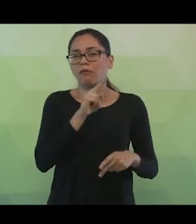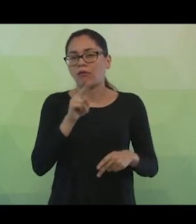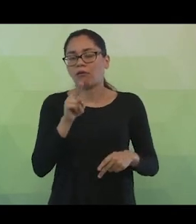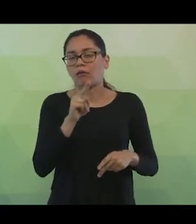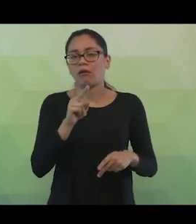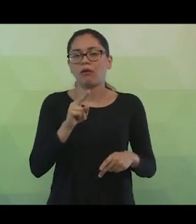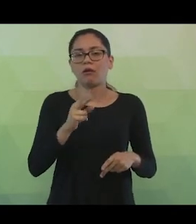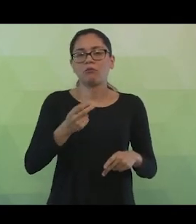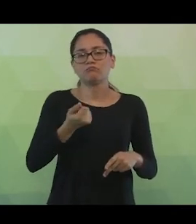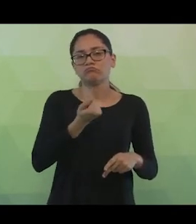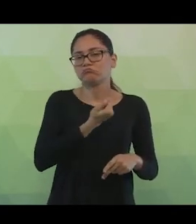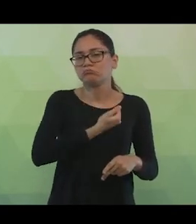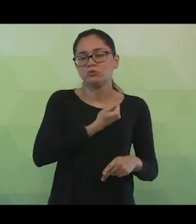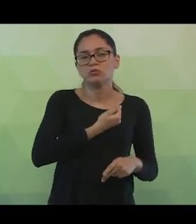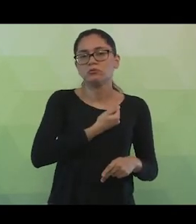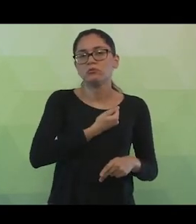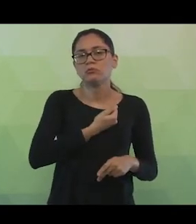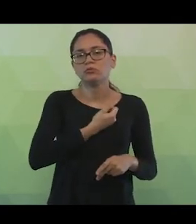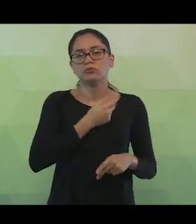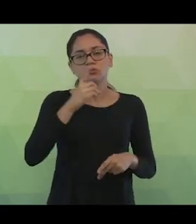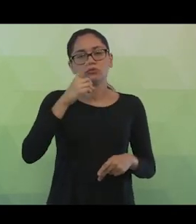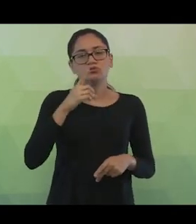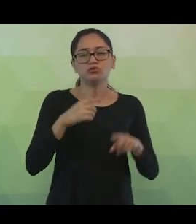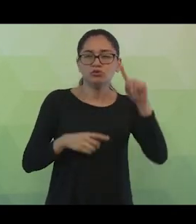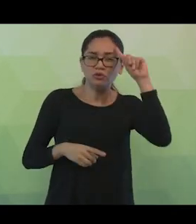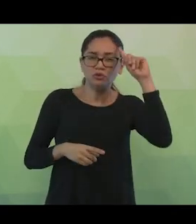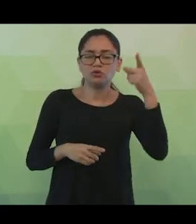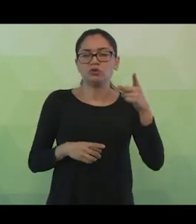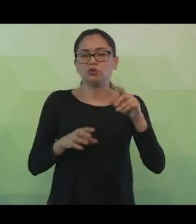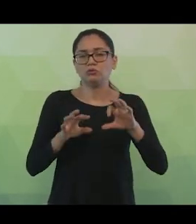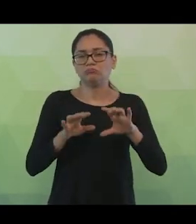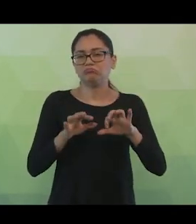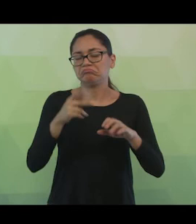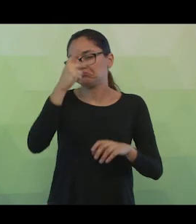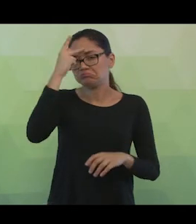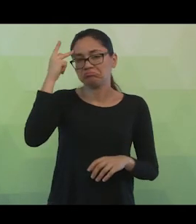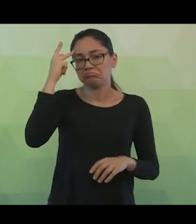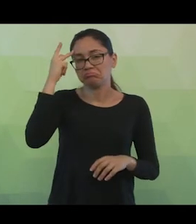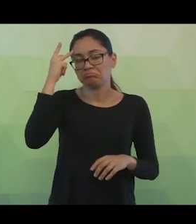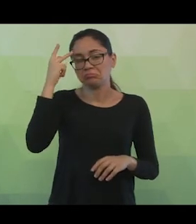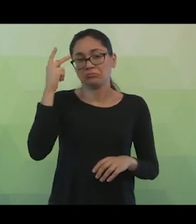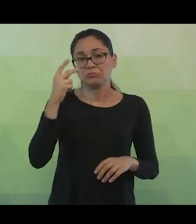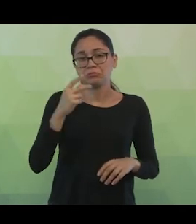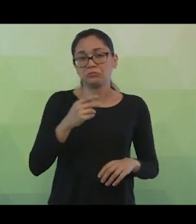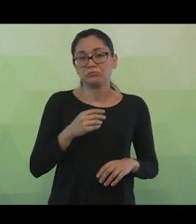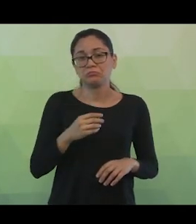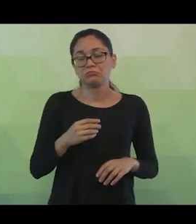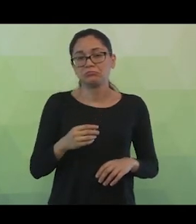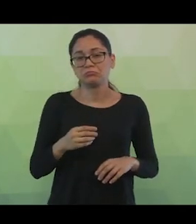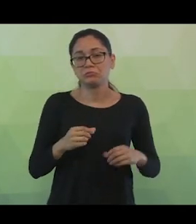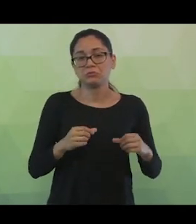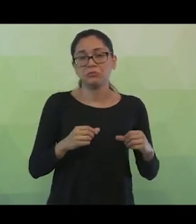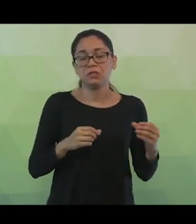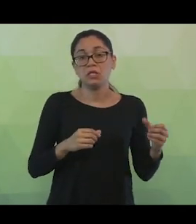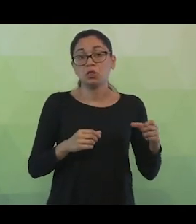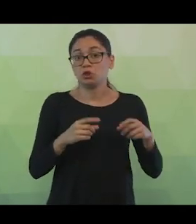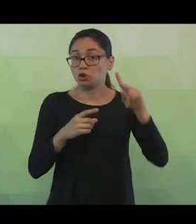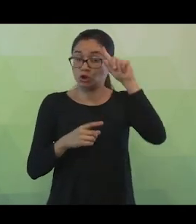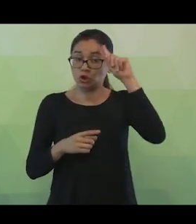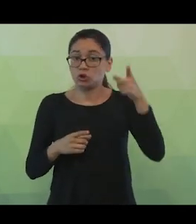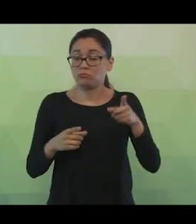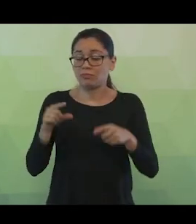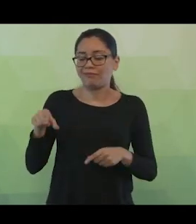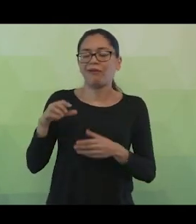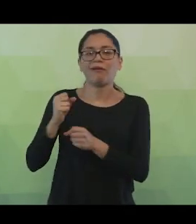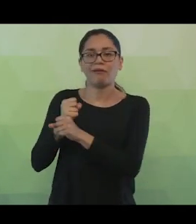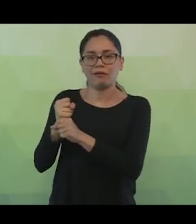dias digitado por uma pessoa e converter esse número de dias em anos. Para isso,